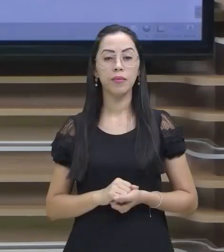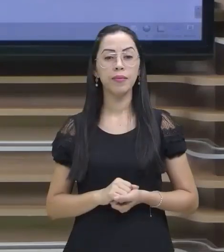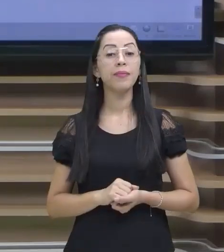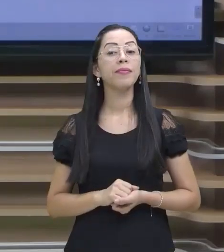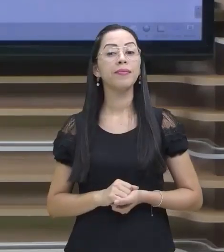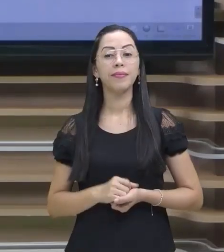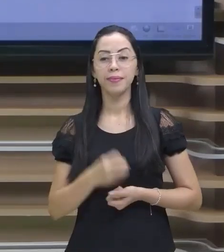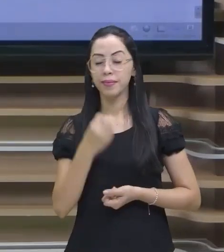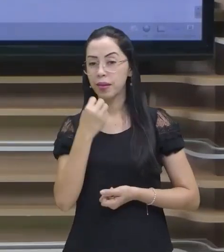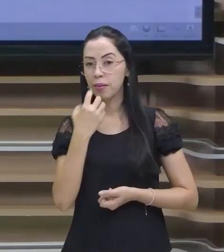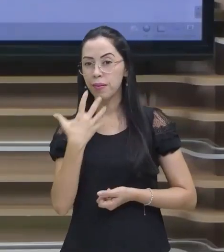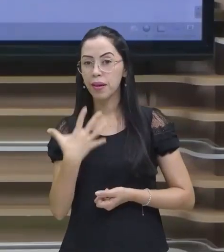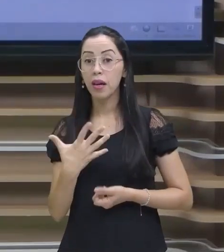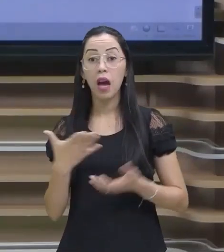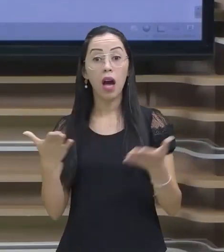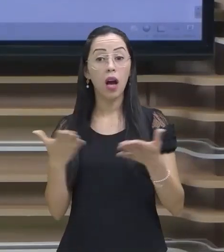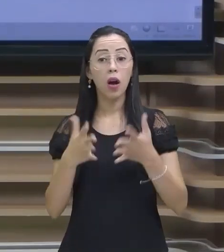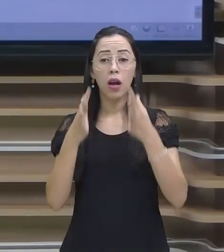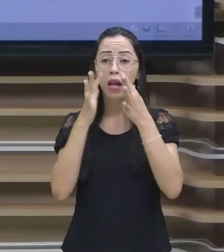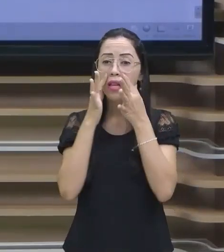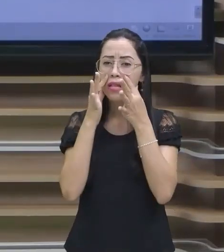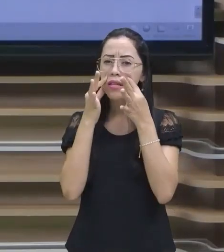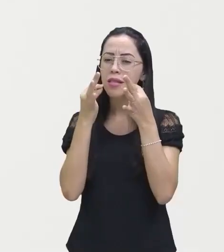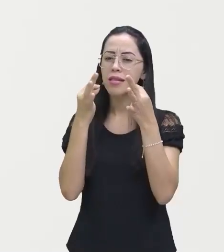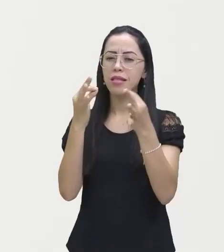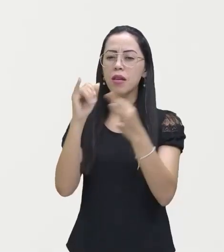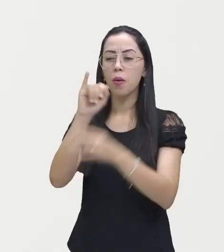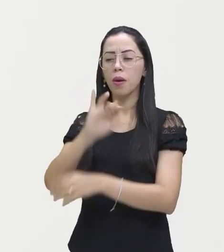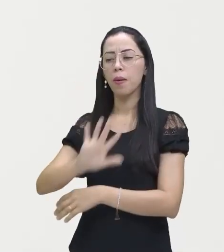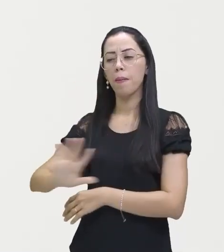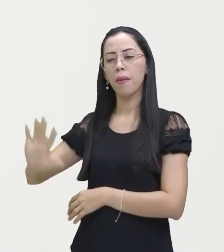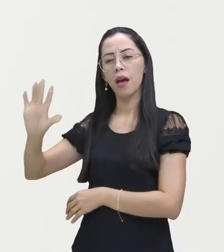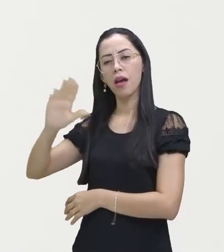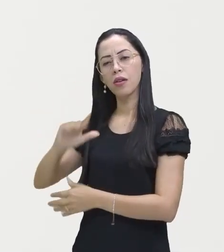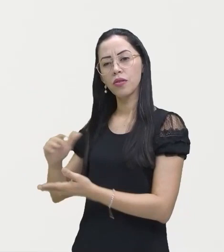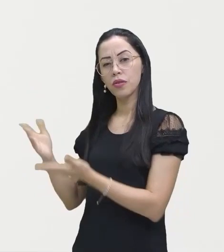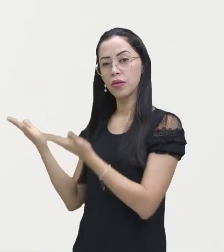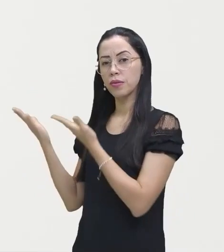Muito bem, observe agora a nossa imagem.